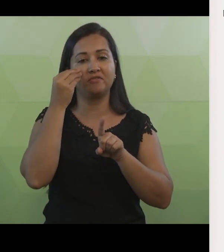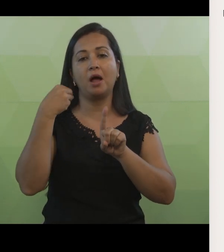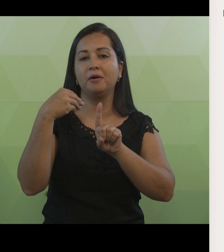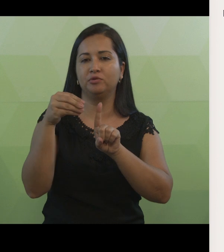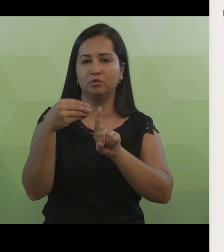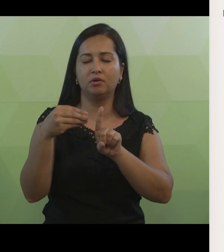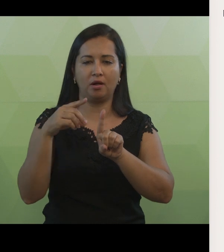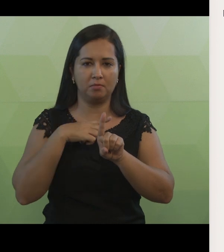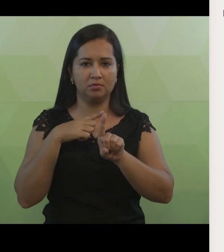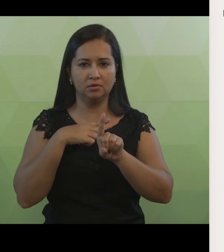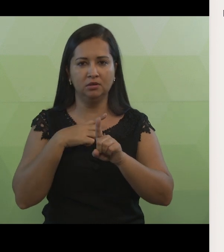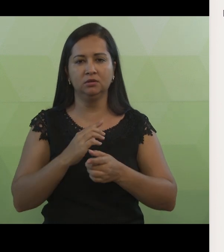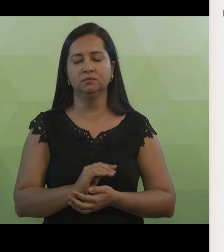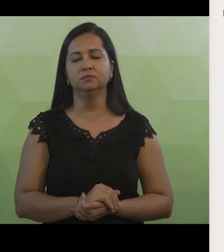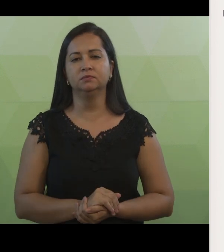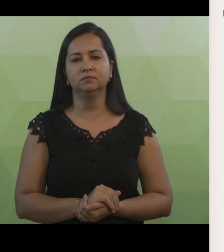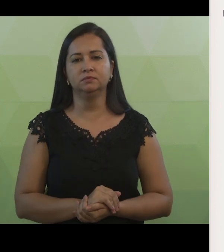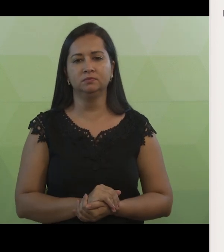vulnerabilidades.